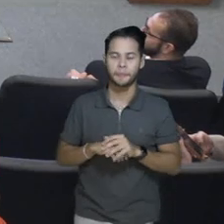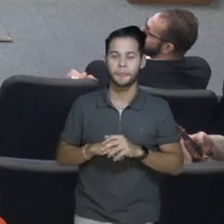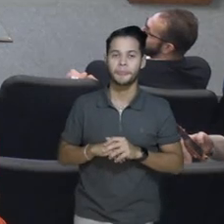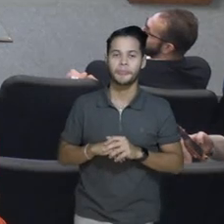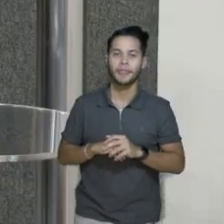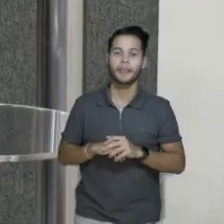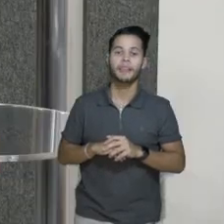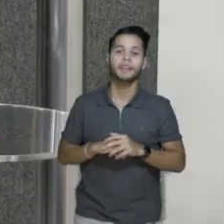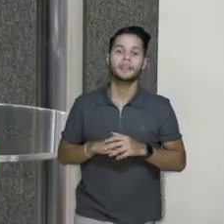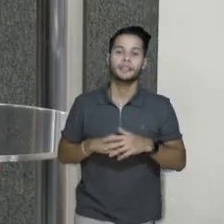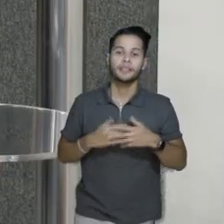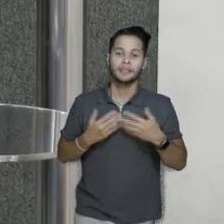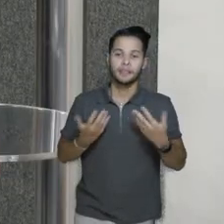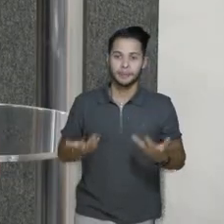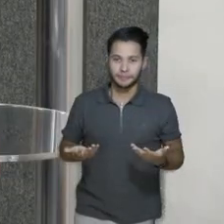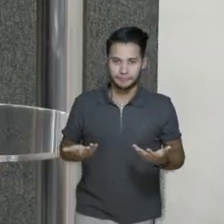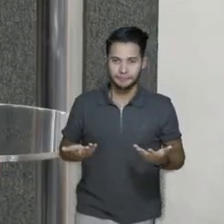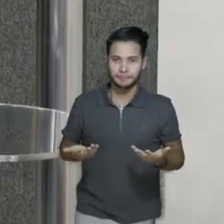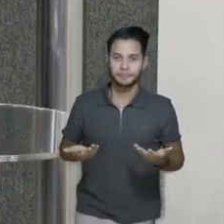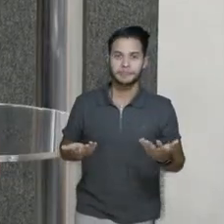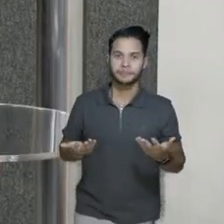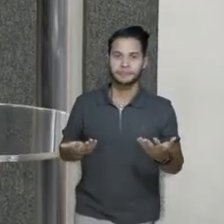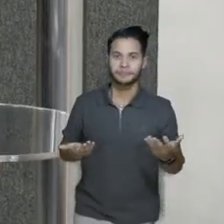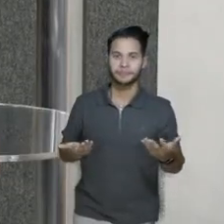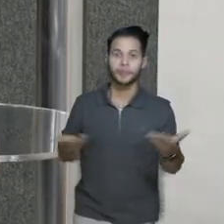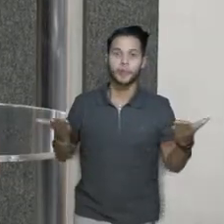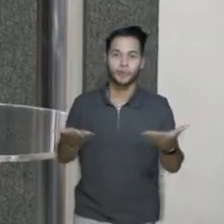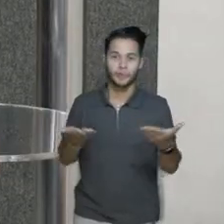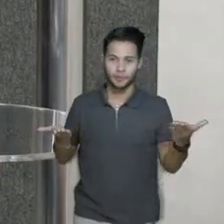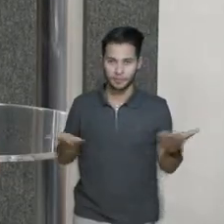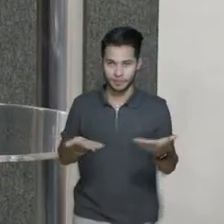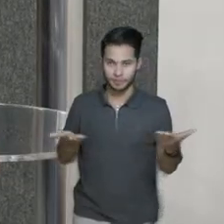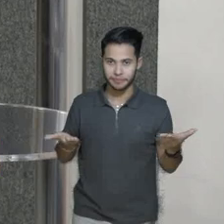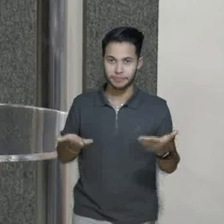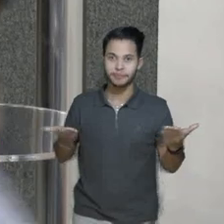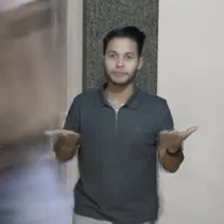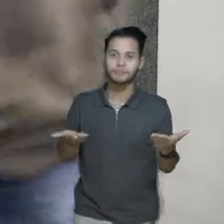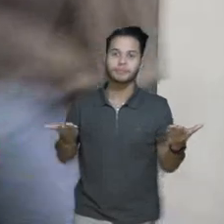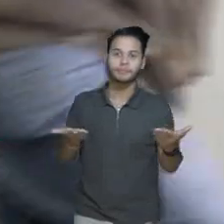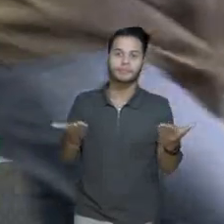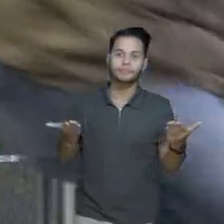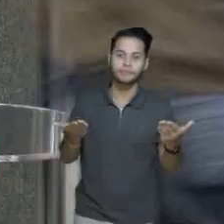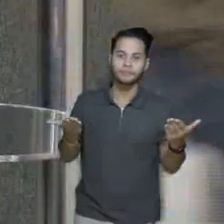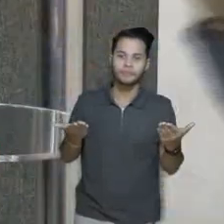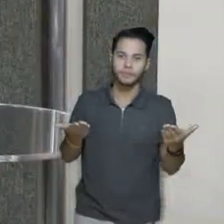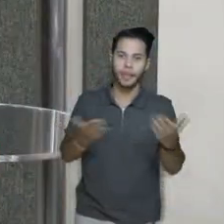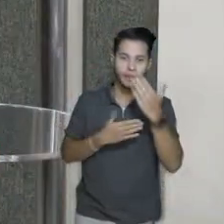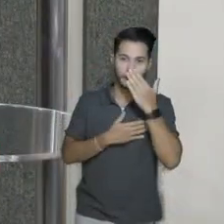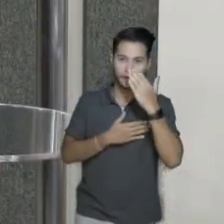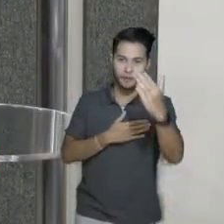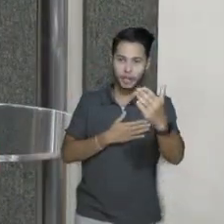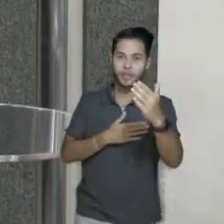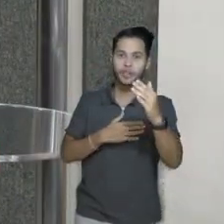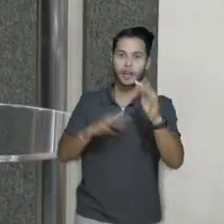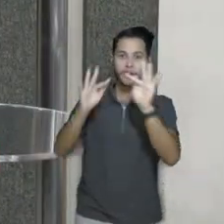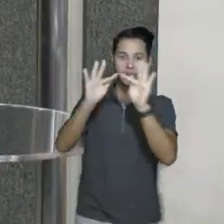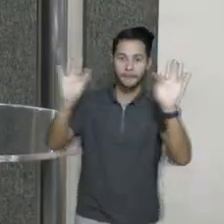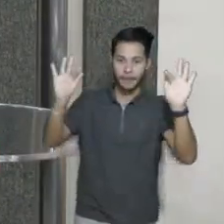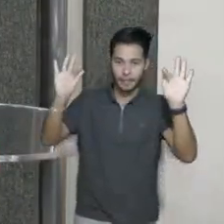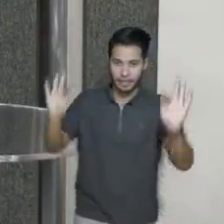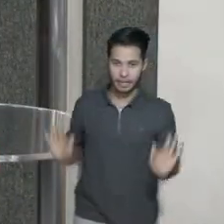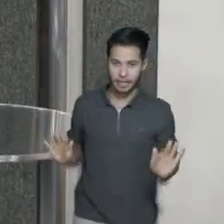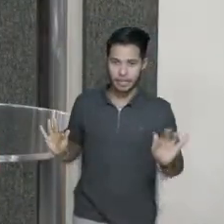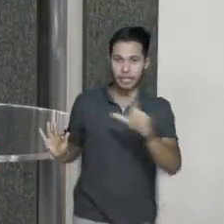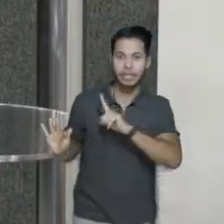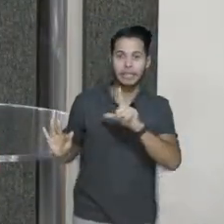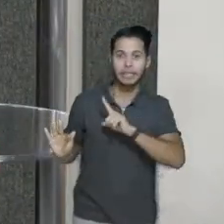Ibituba e hoje a assim à frente da Confederação a gente tem uma ferramenta muito grande né